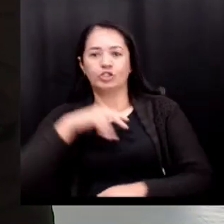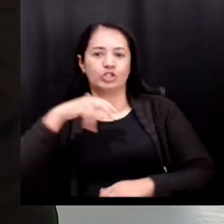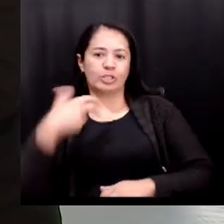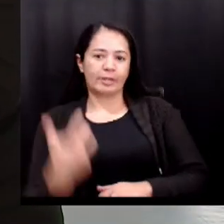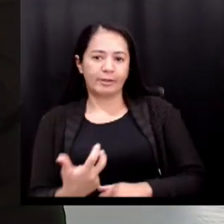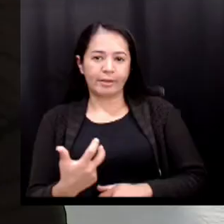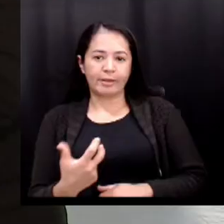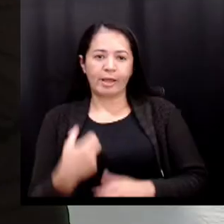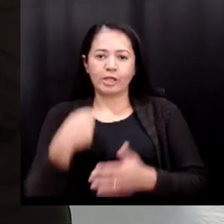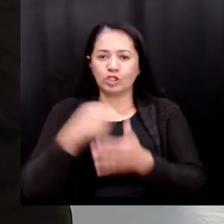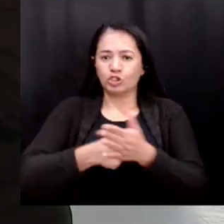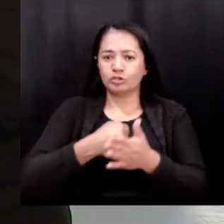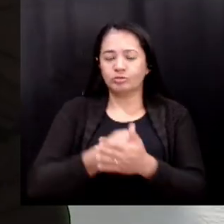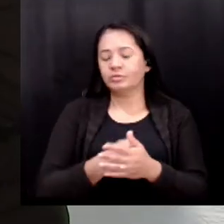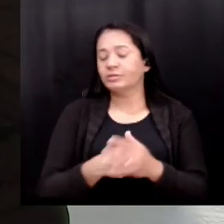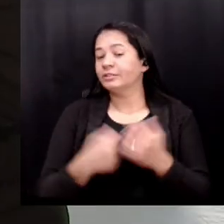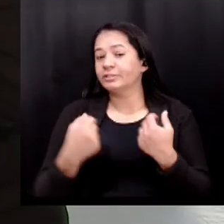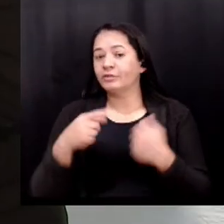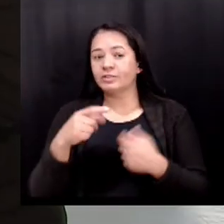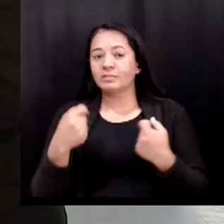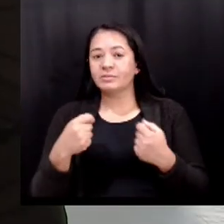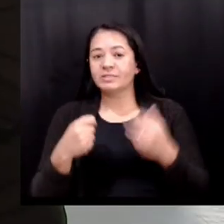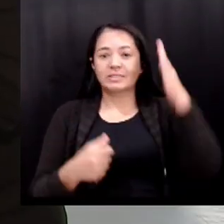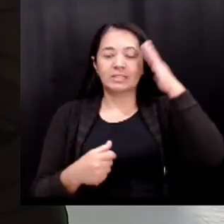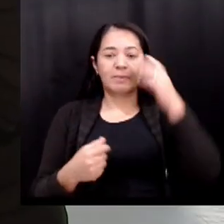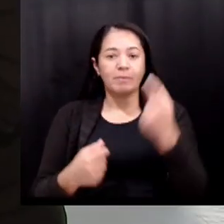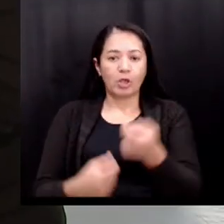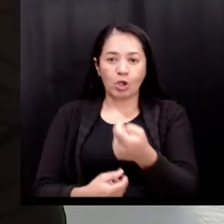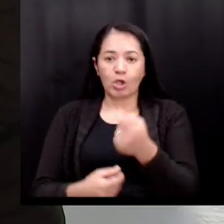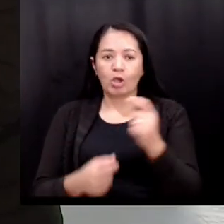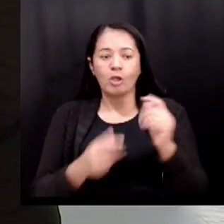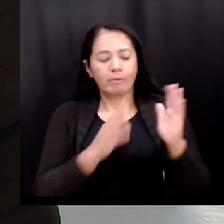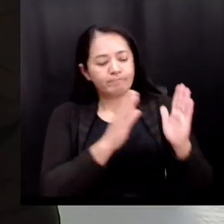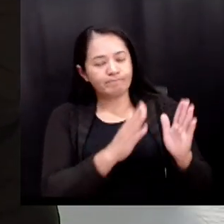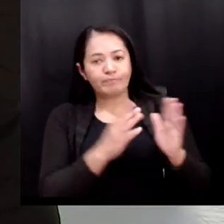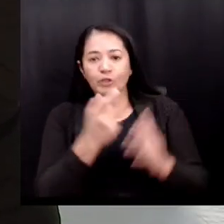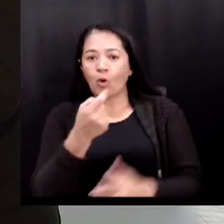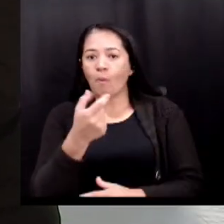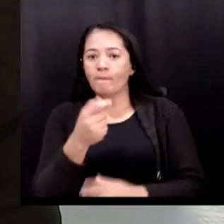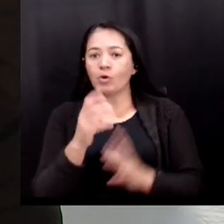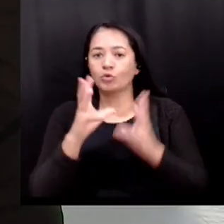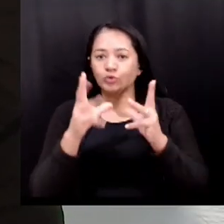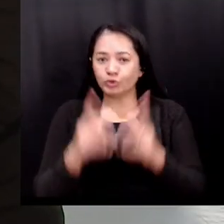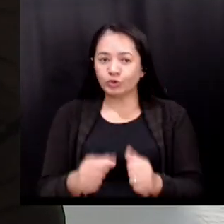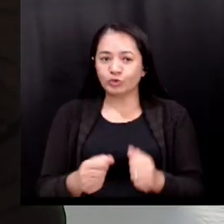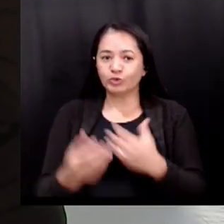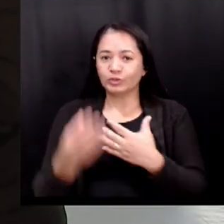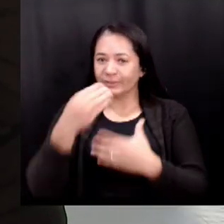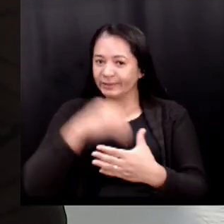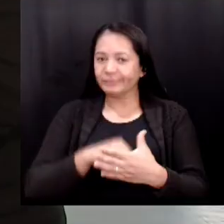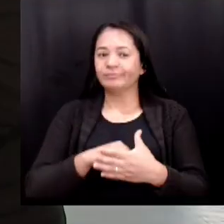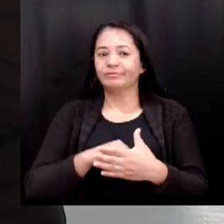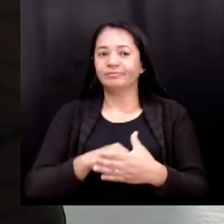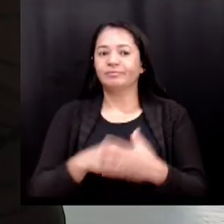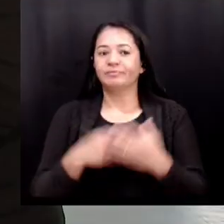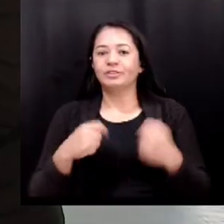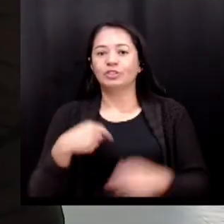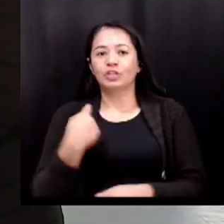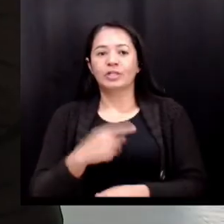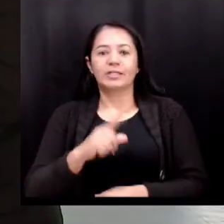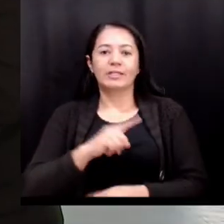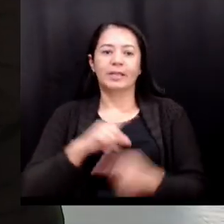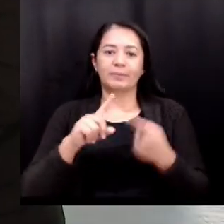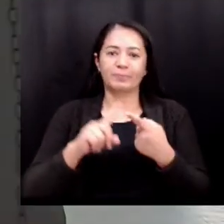Não, você tem que saber um pouco de tudo. Então, dentro do ninjutsu, dentro do bujutsu, nós temos Kenpo